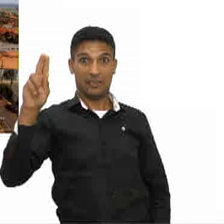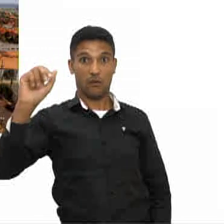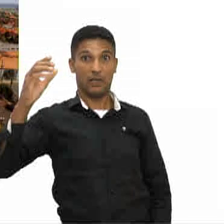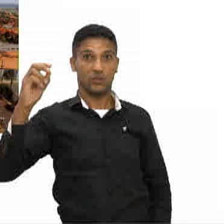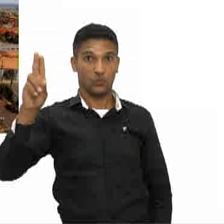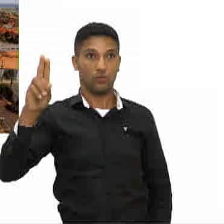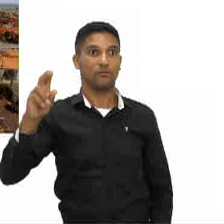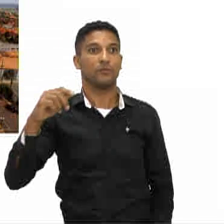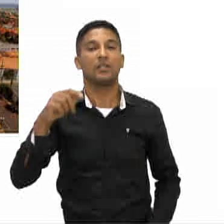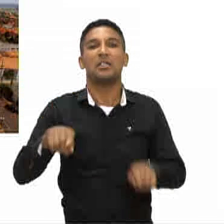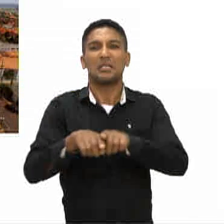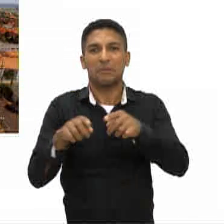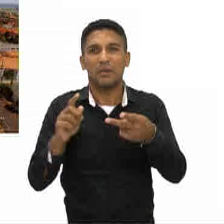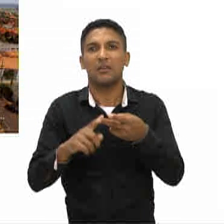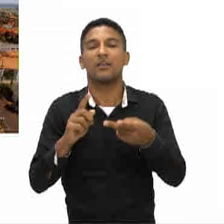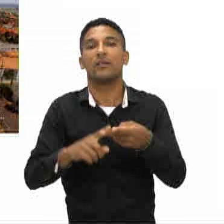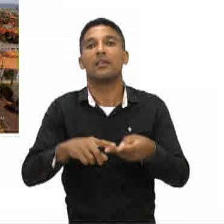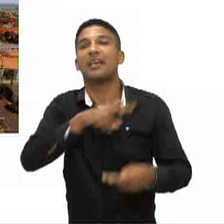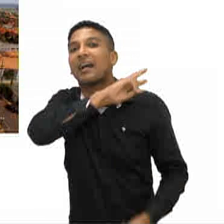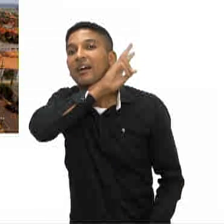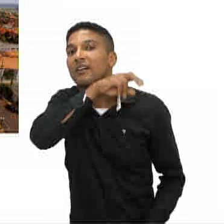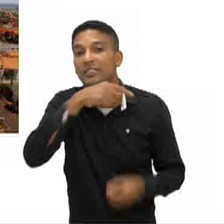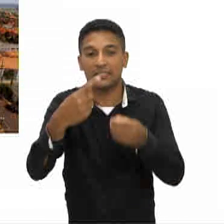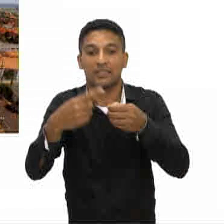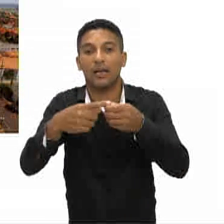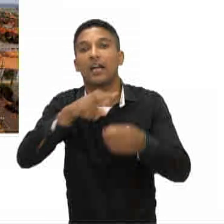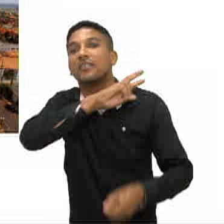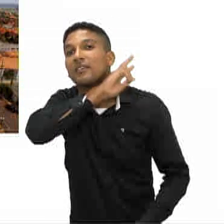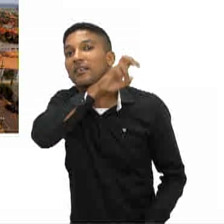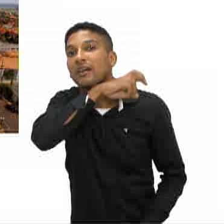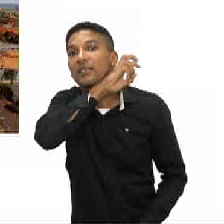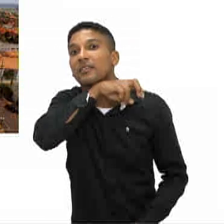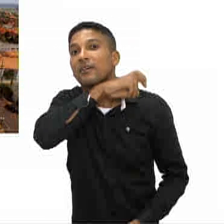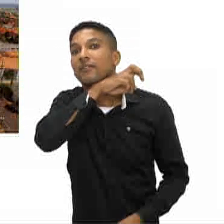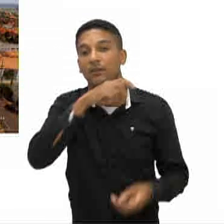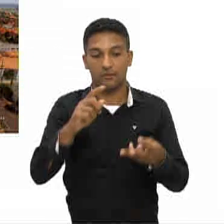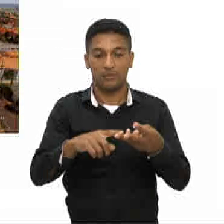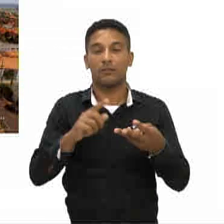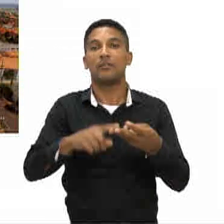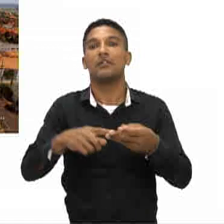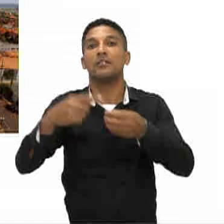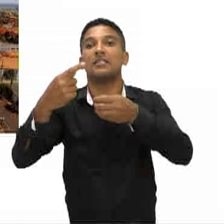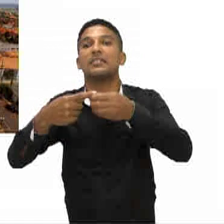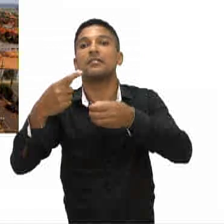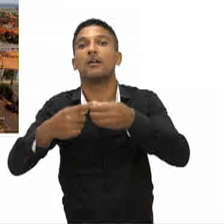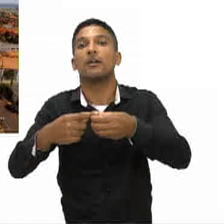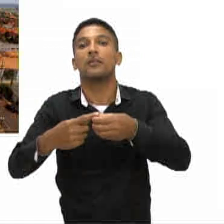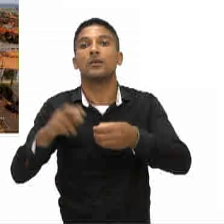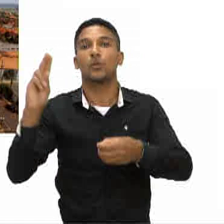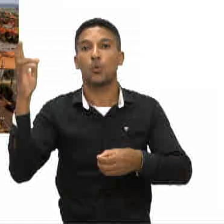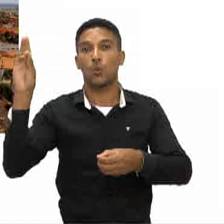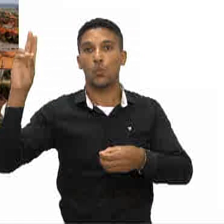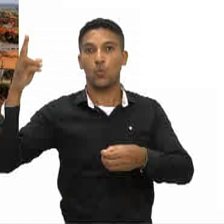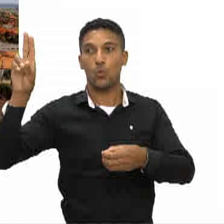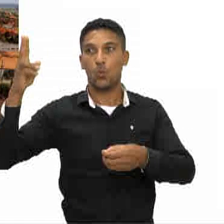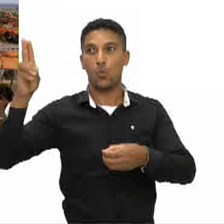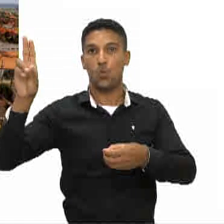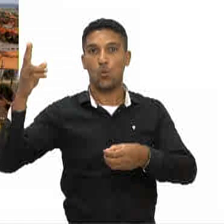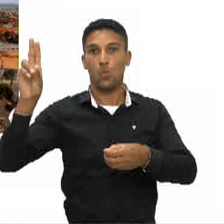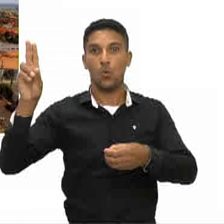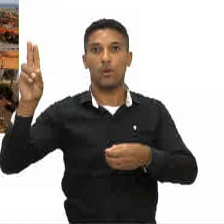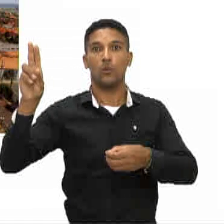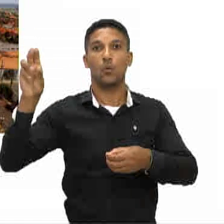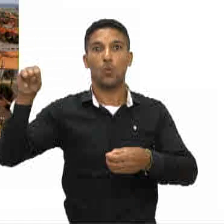agricultura, Umuarama, Campo Mourão, Cornélio Procópio. Estou vendo aí que muitos já